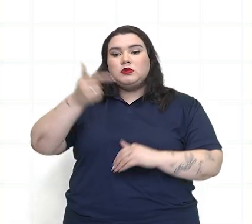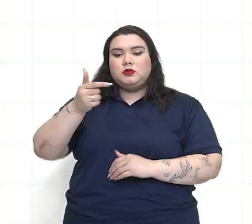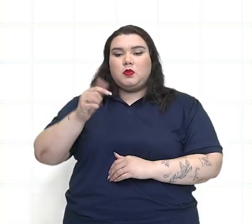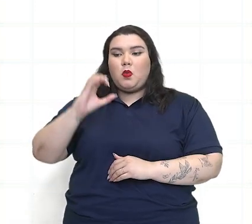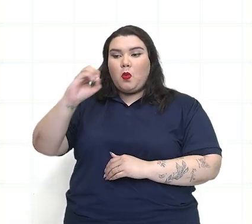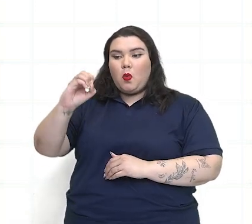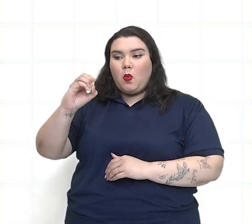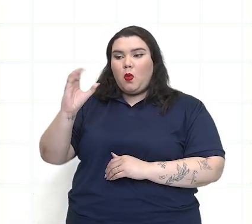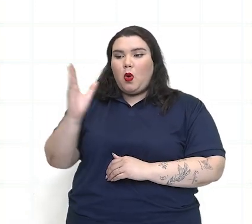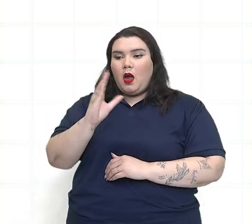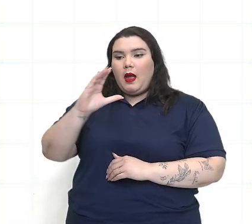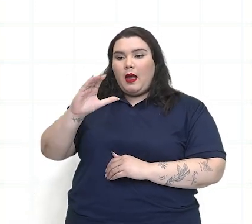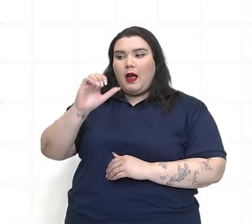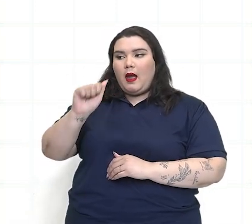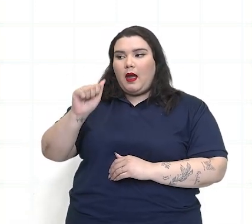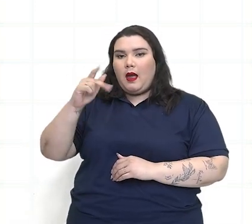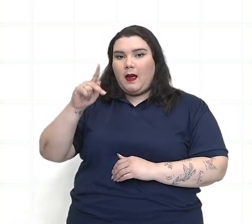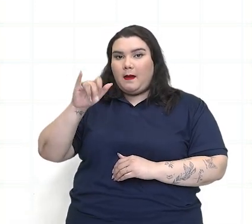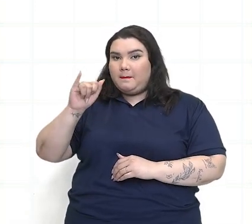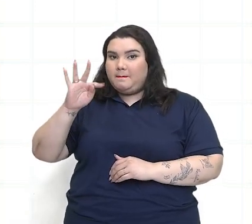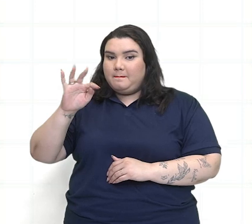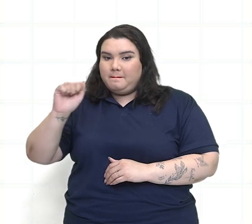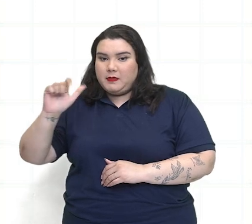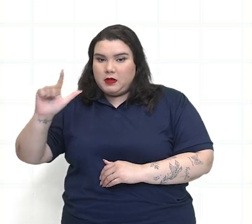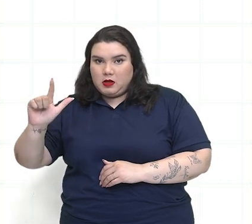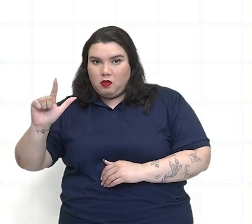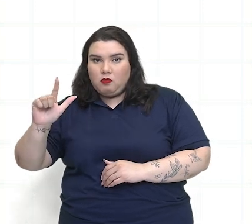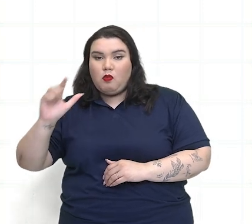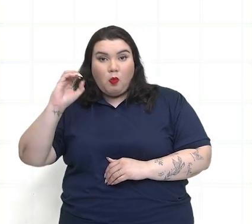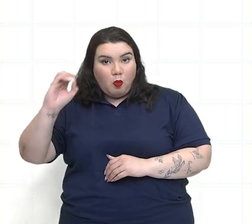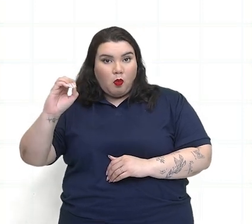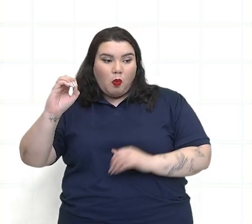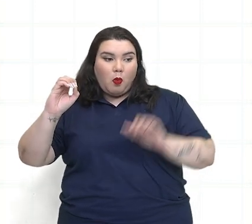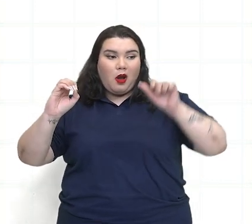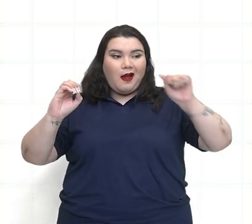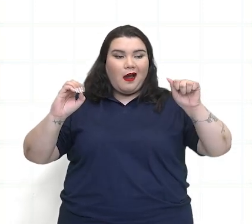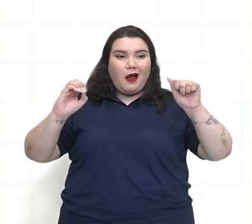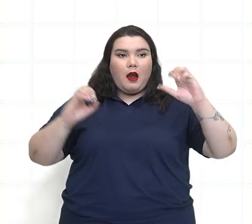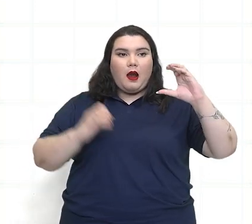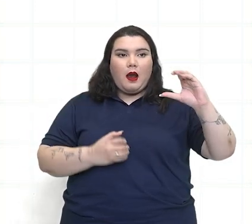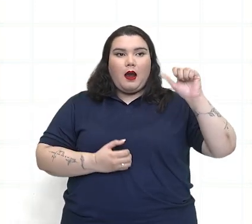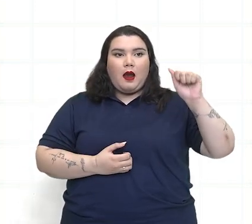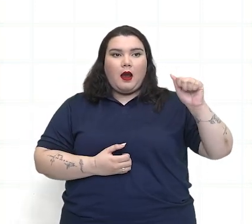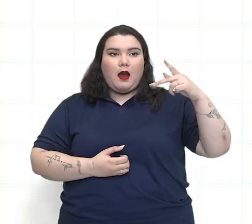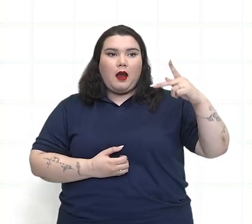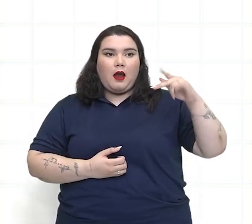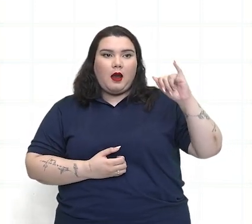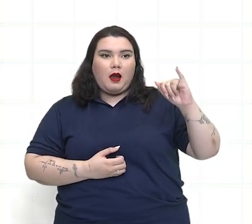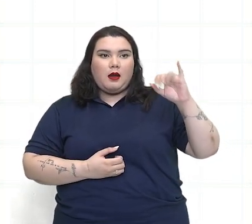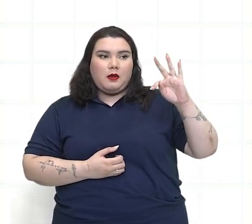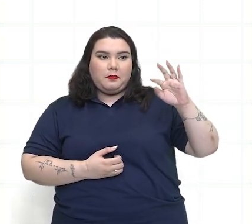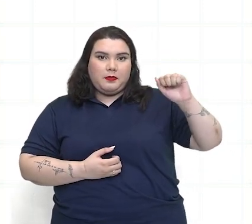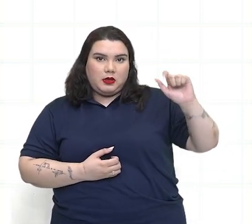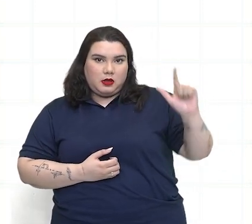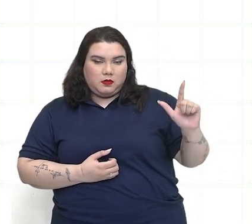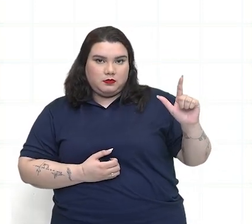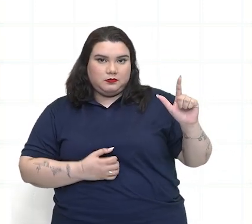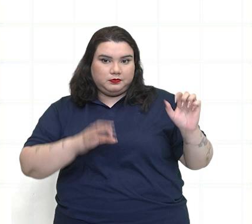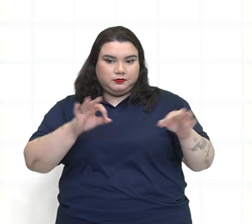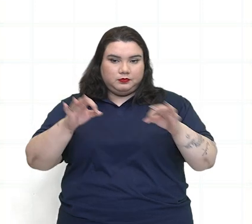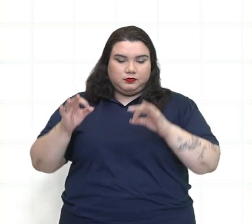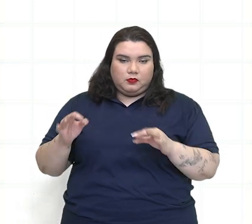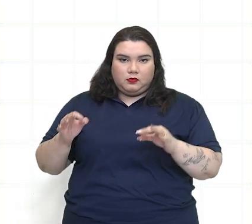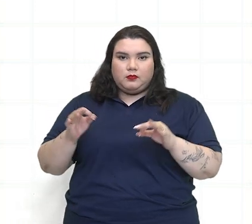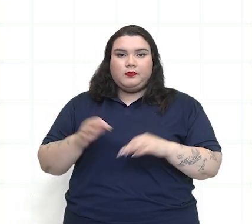veja, capital, e aqui eu tenho a capital. O artigo aqui estabelece a distinção entre